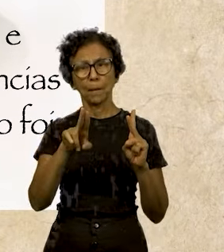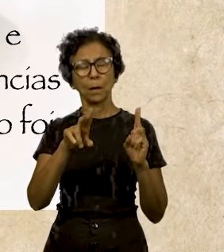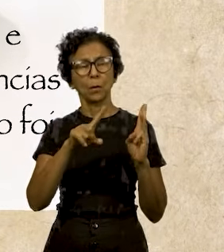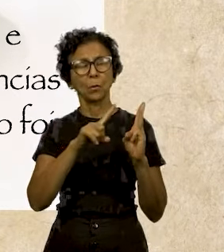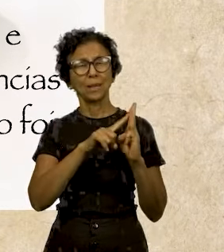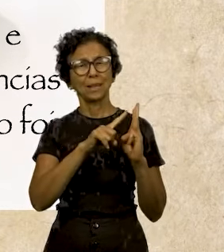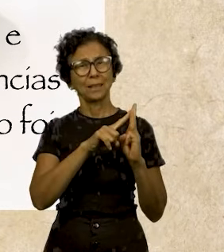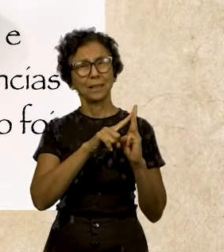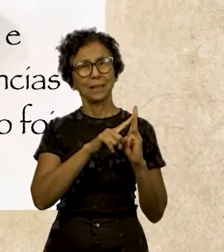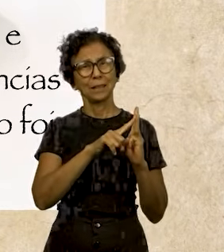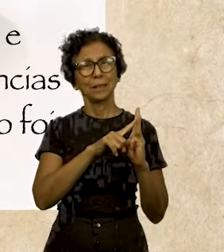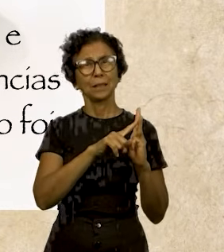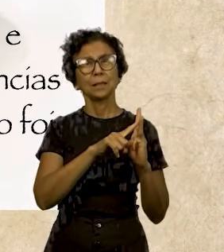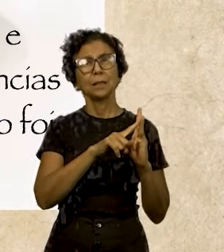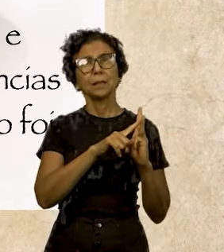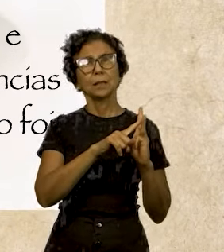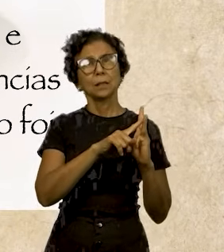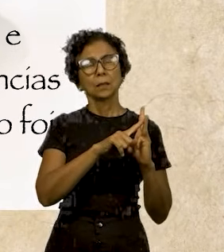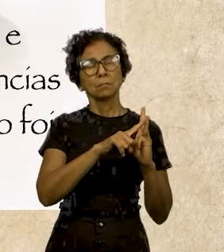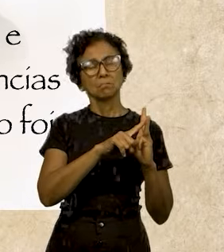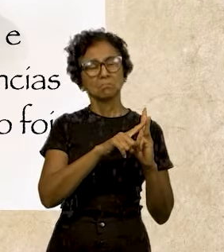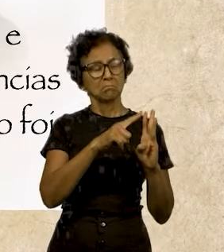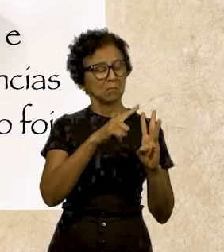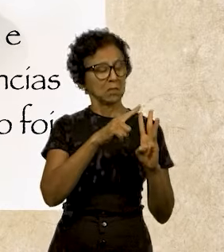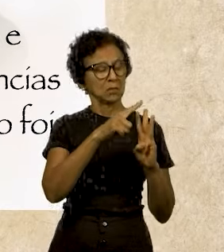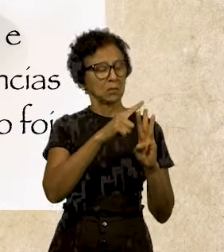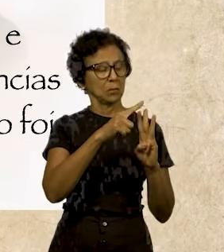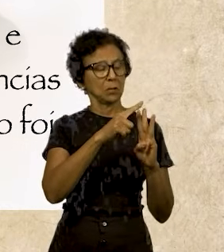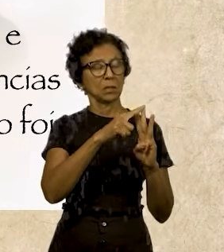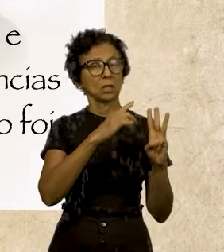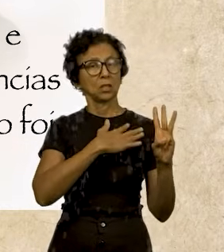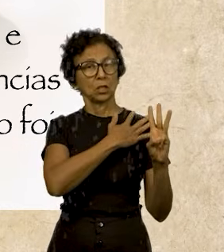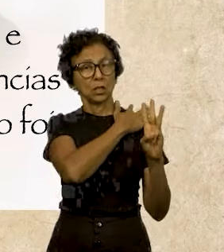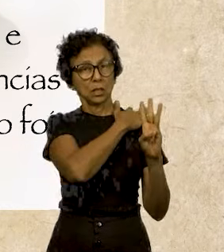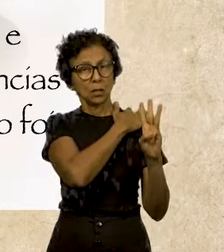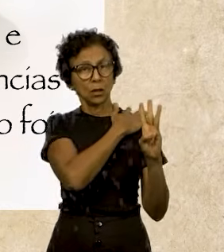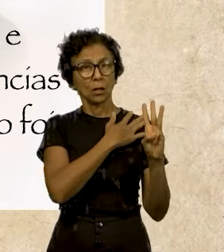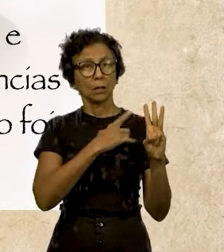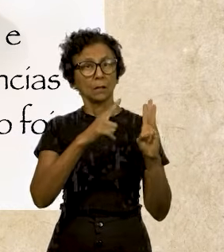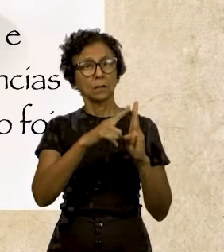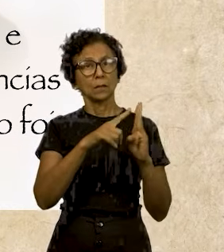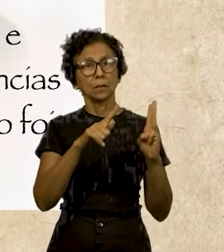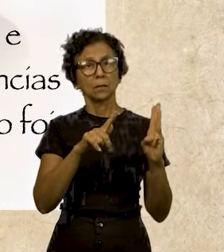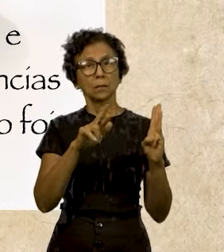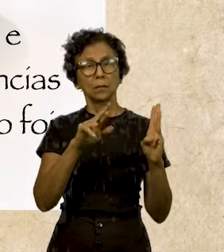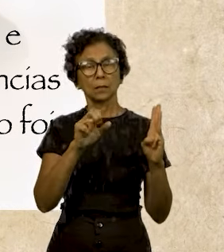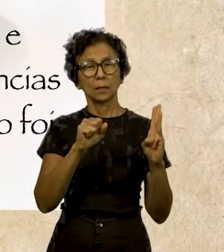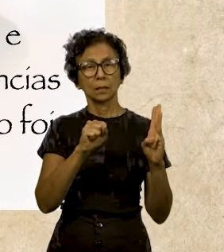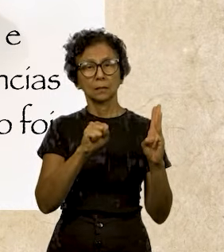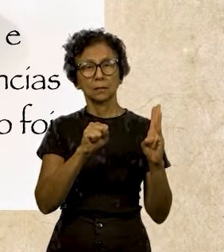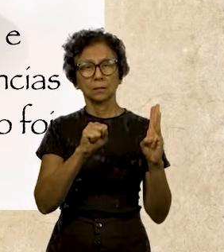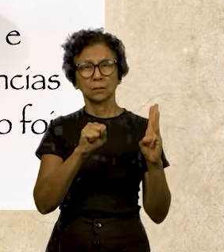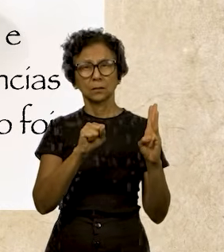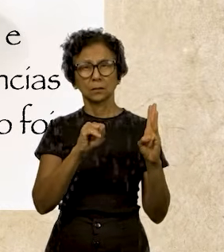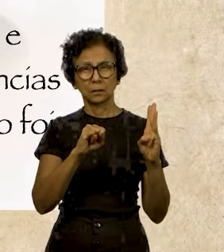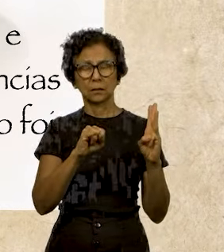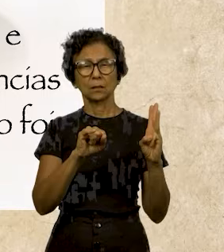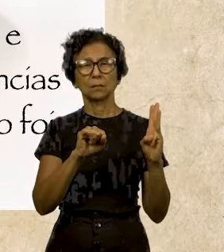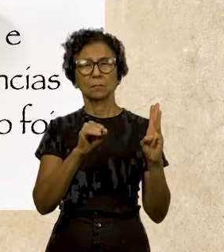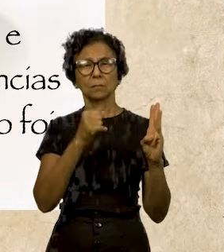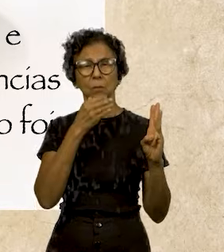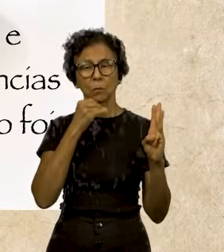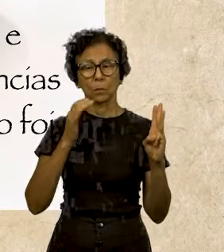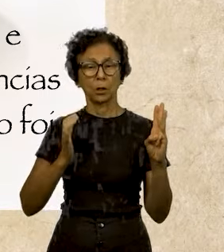generais vitoriosos e o Crasso era um homem rico, fluente, e eles formaram o primeiro triunvirato da